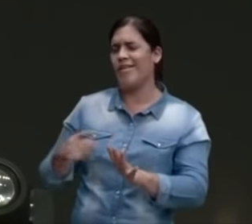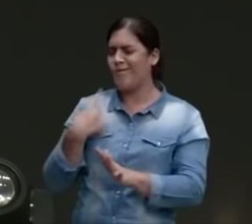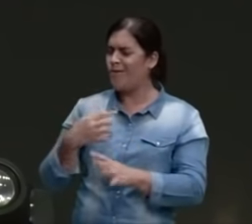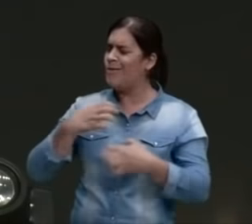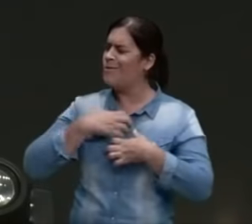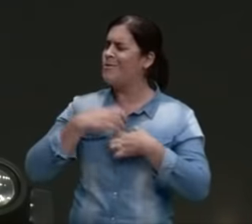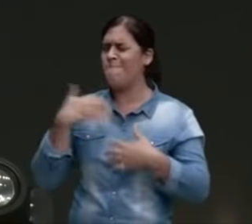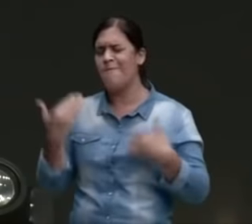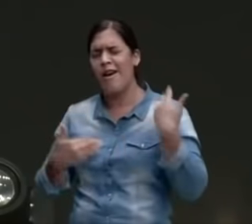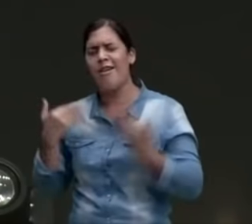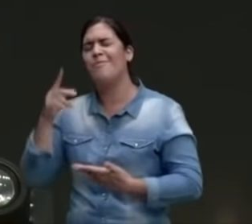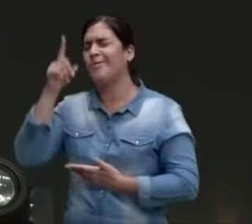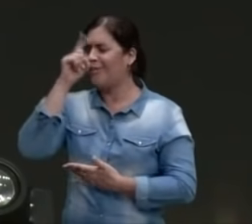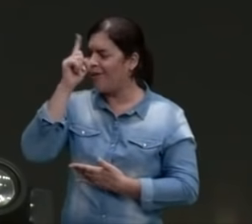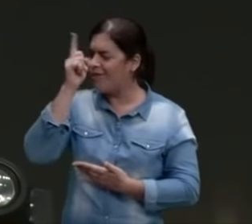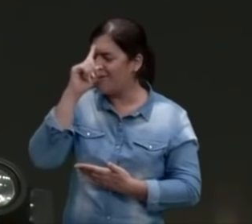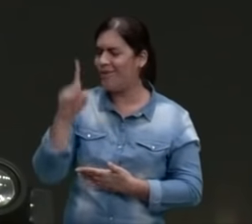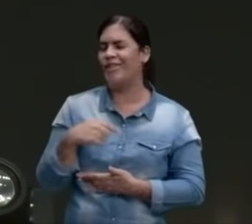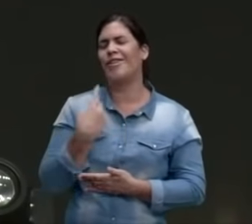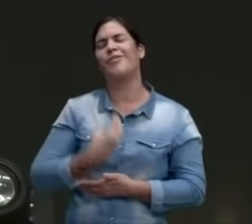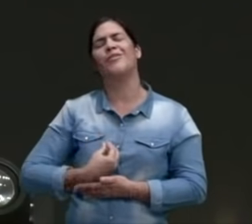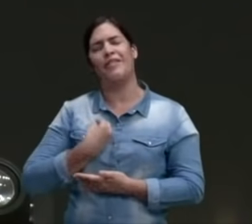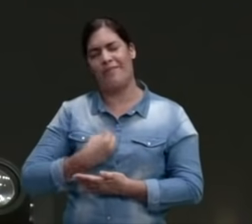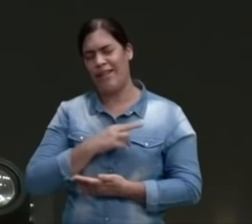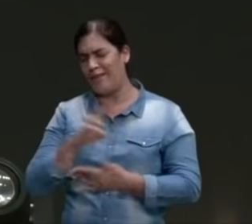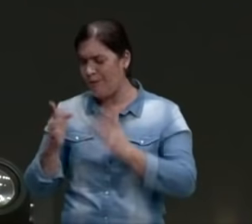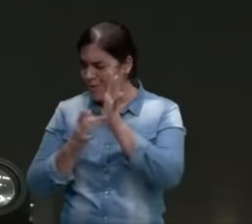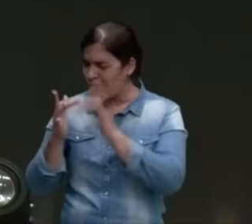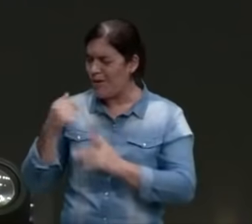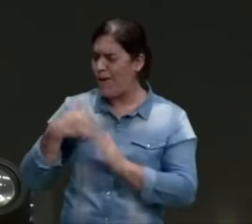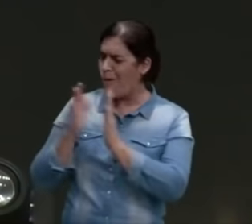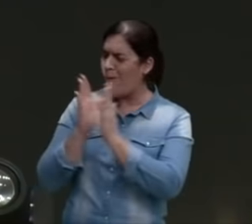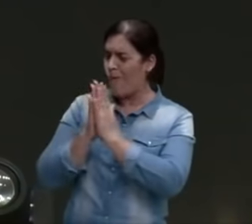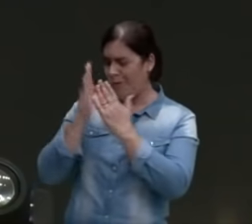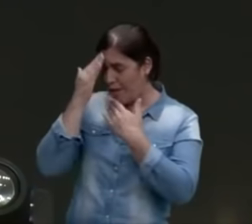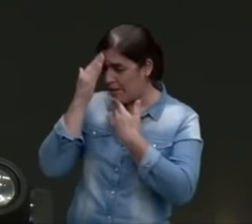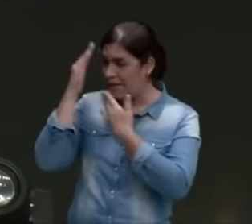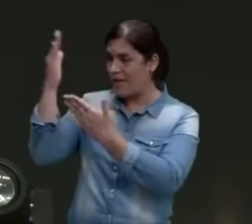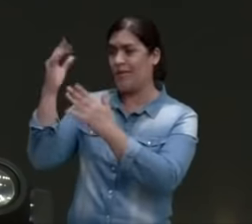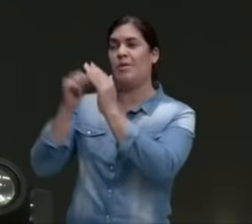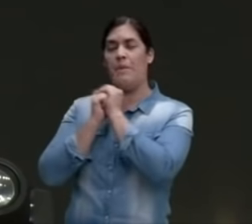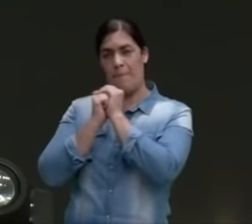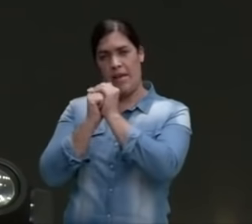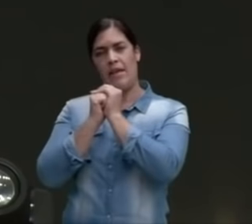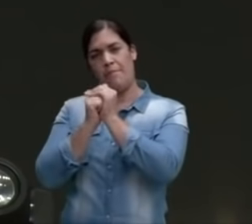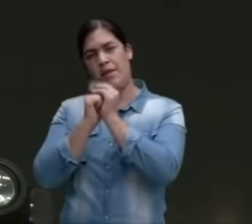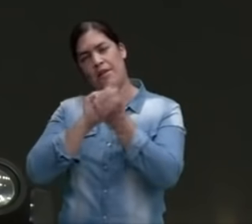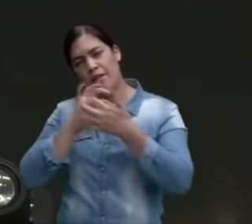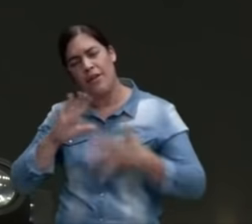ânimo todos os dias da nossa vida. Em nome de Jesus, que eu oro e te agradeço. Amém. Glória a